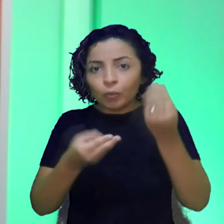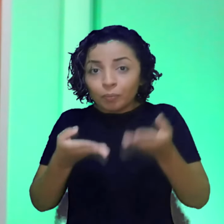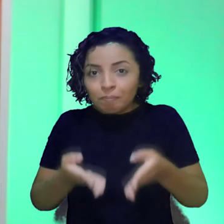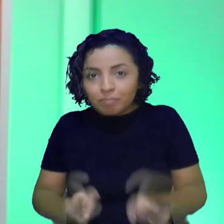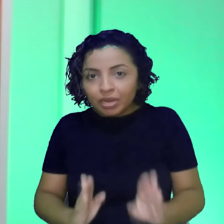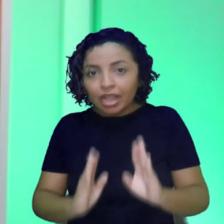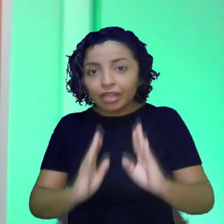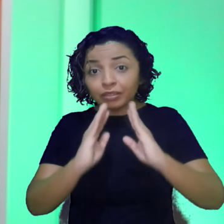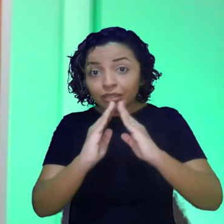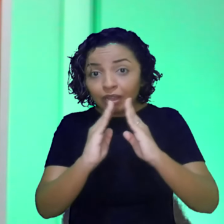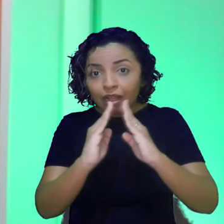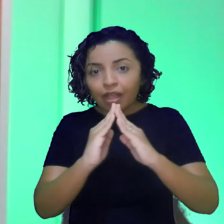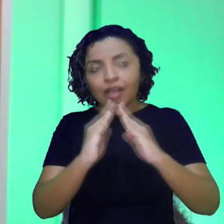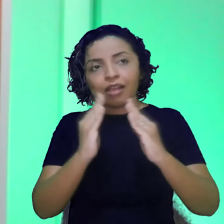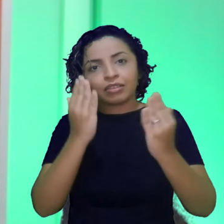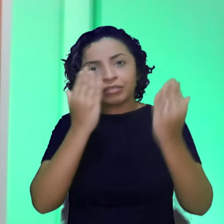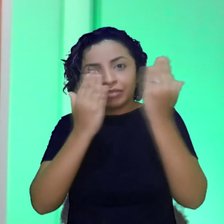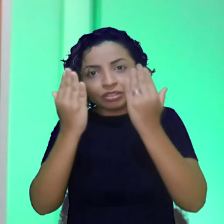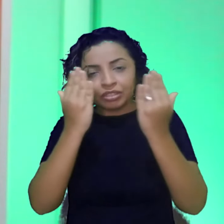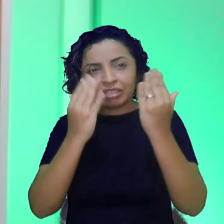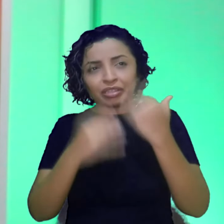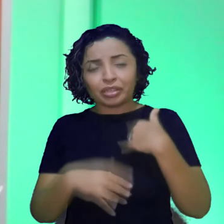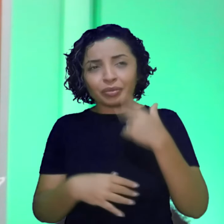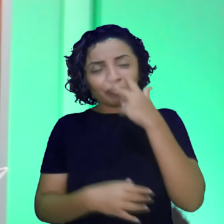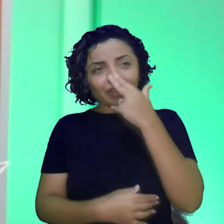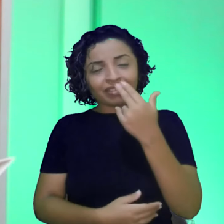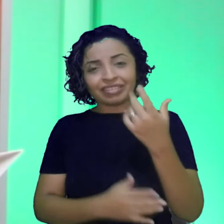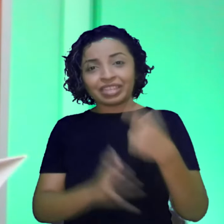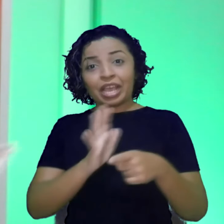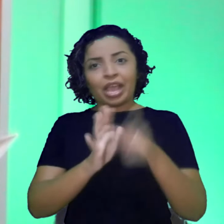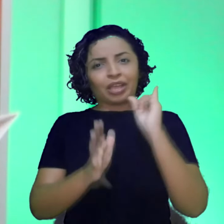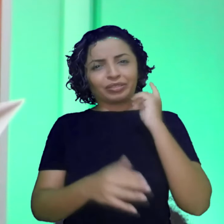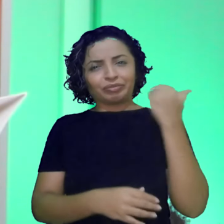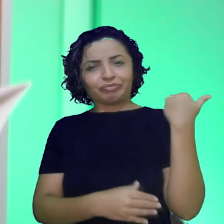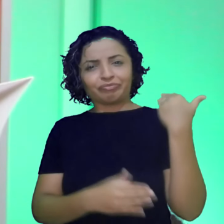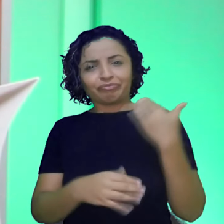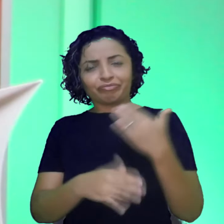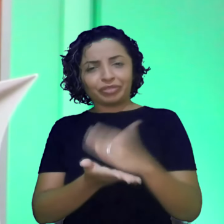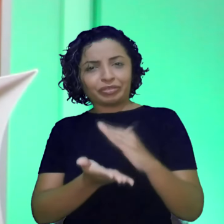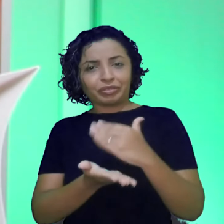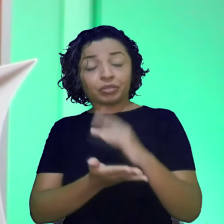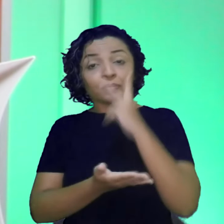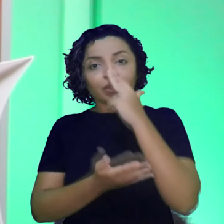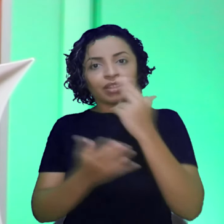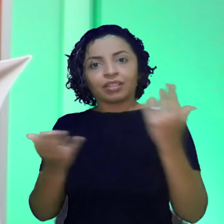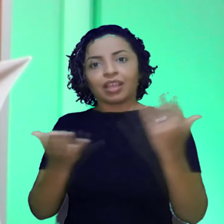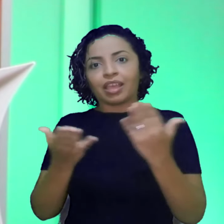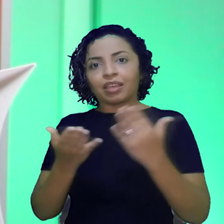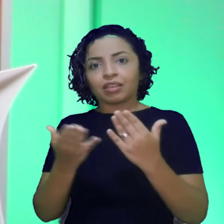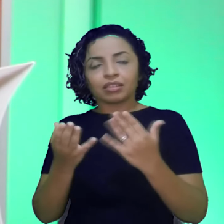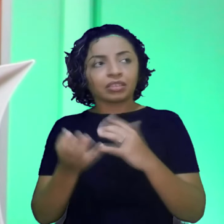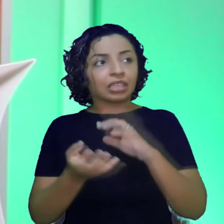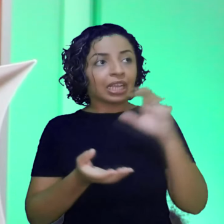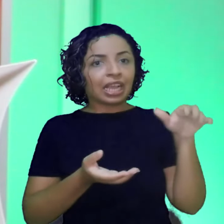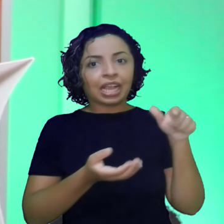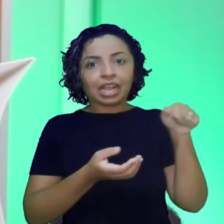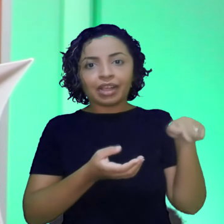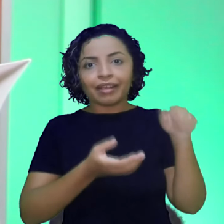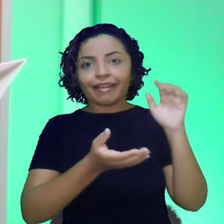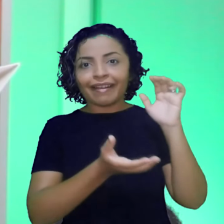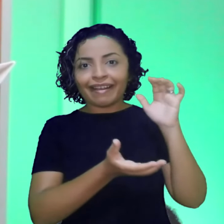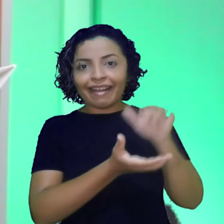humanizado e da medicina alternativa, práticas que despreza profundamente. Em paralelo, vive uma relação com um homem casado de cujo filho